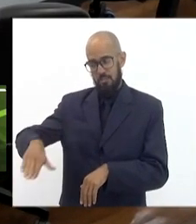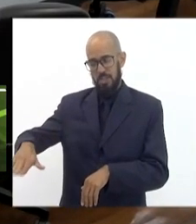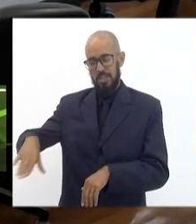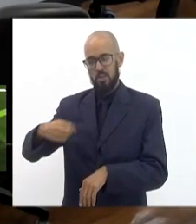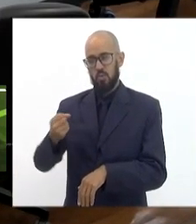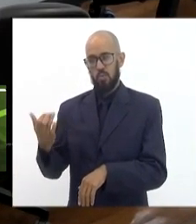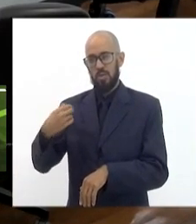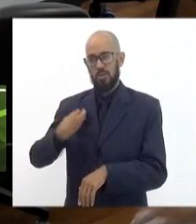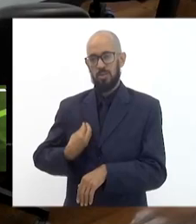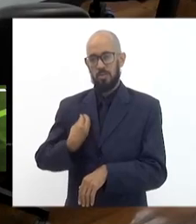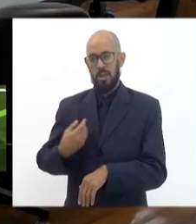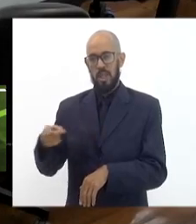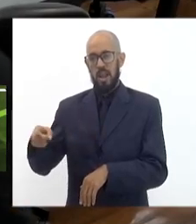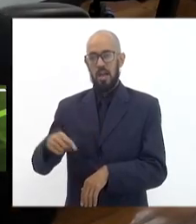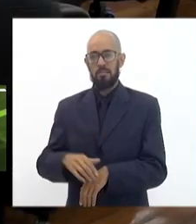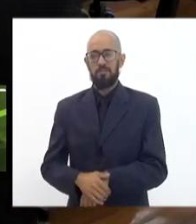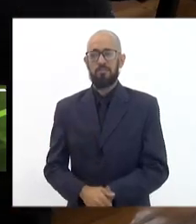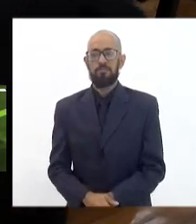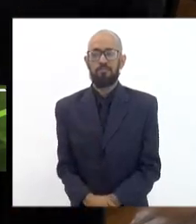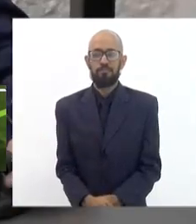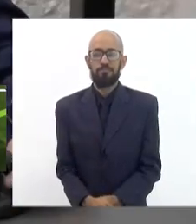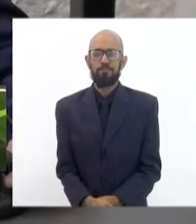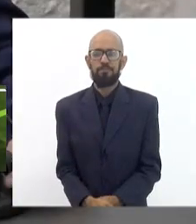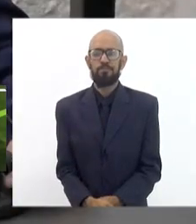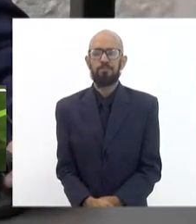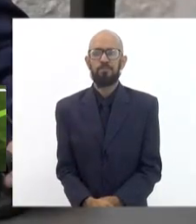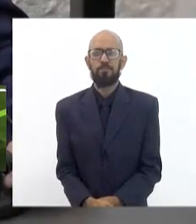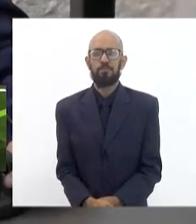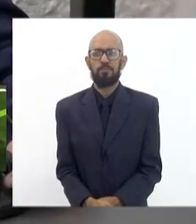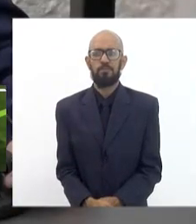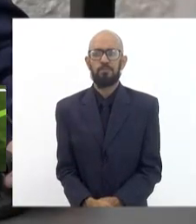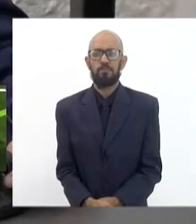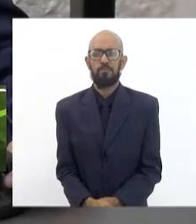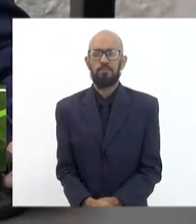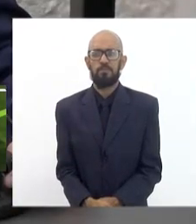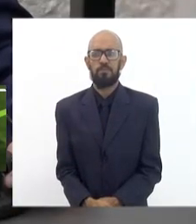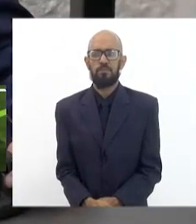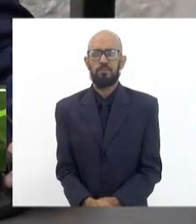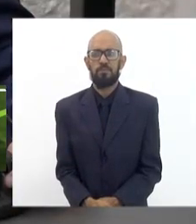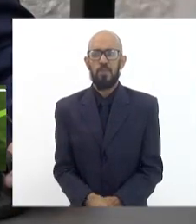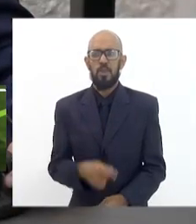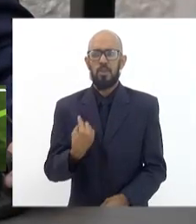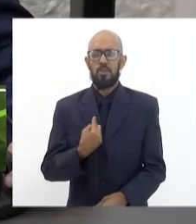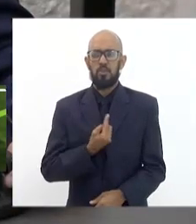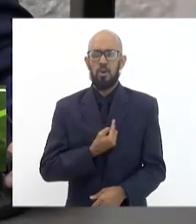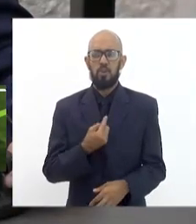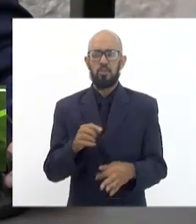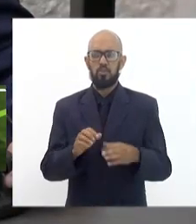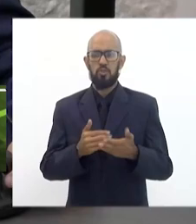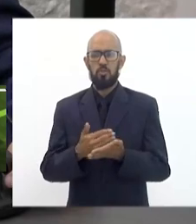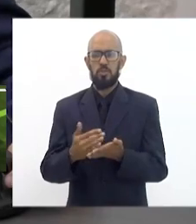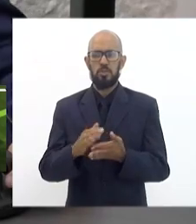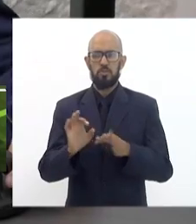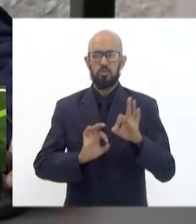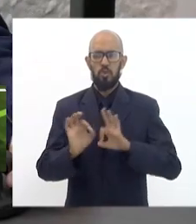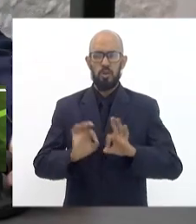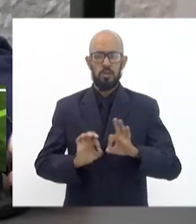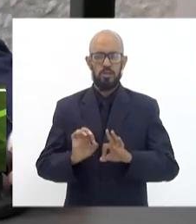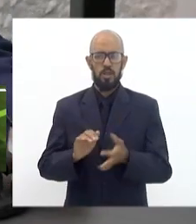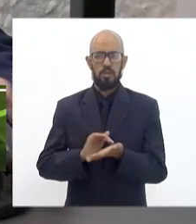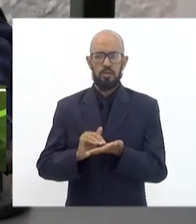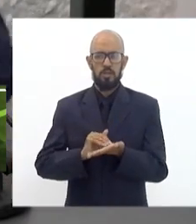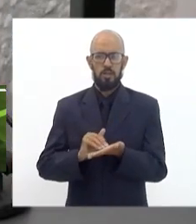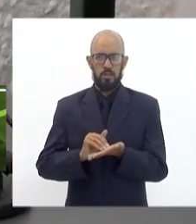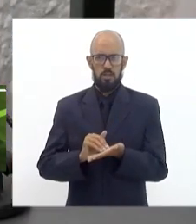acontece já não é mais menino bom e nós então começamos organizar a secretaria de um pouquinho